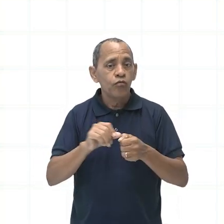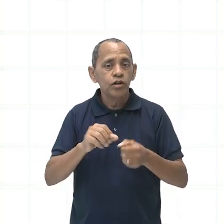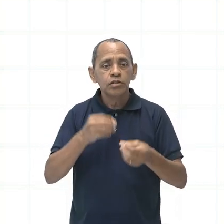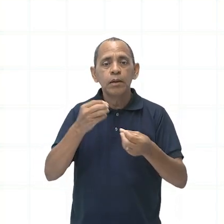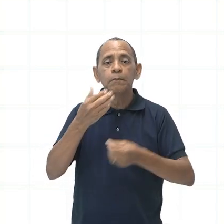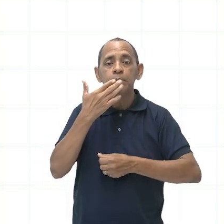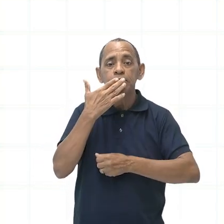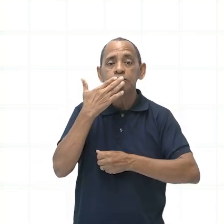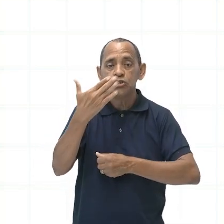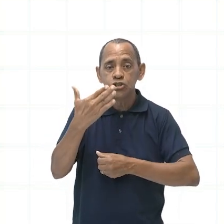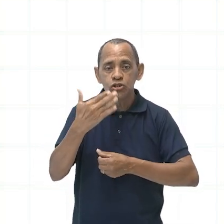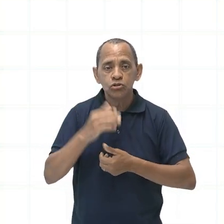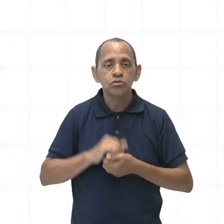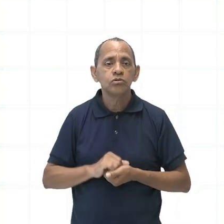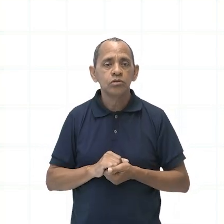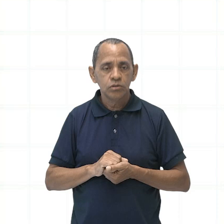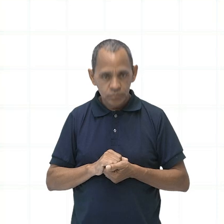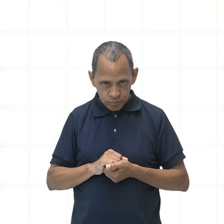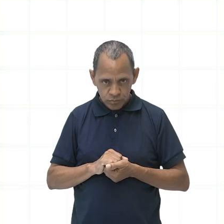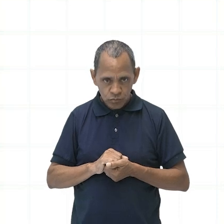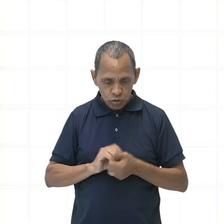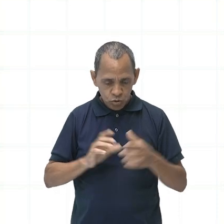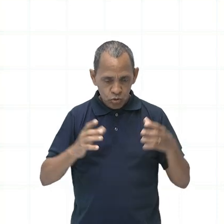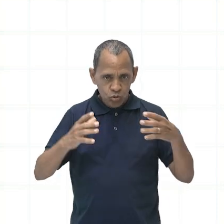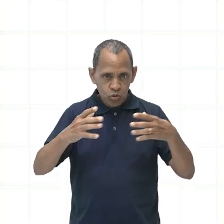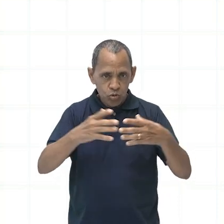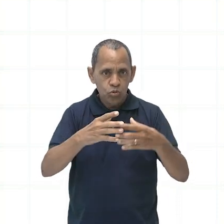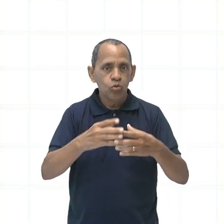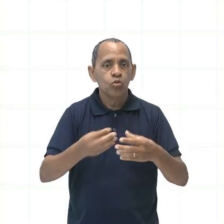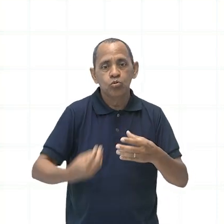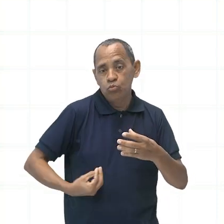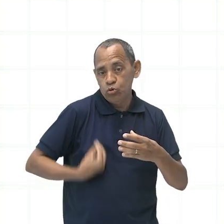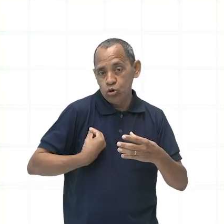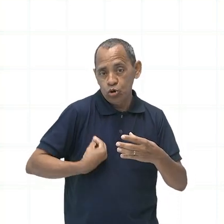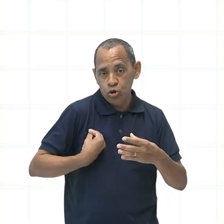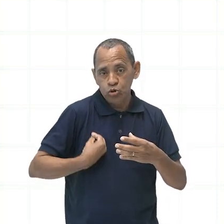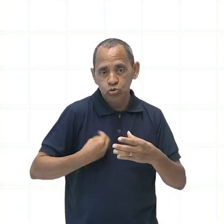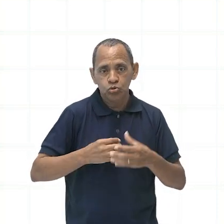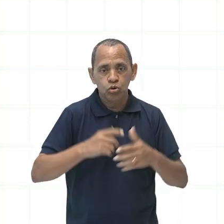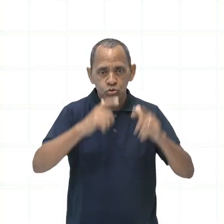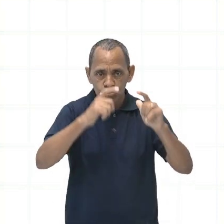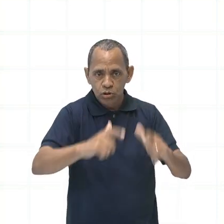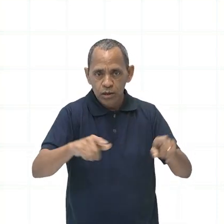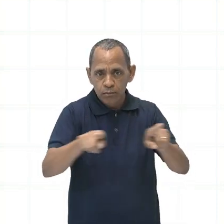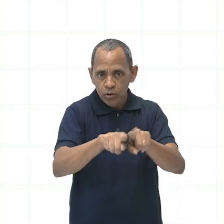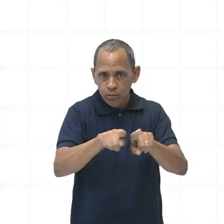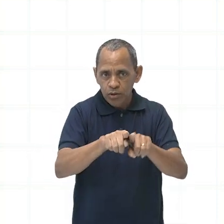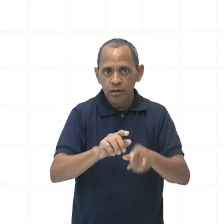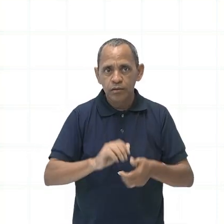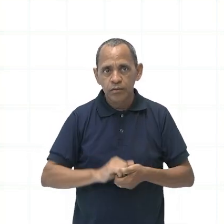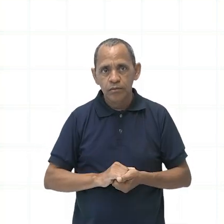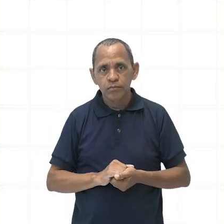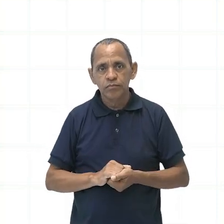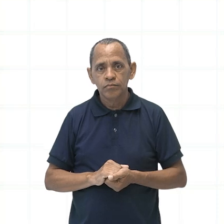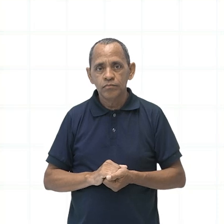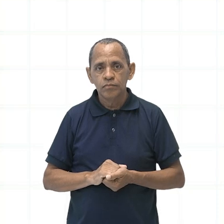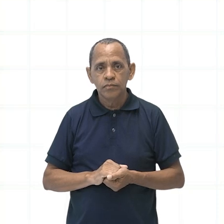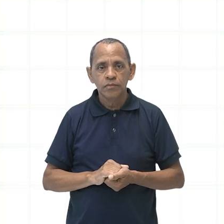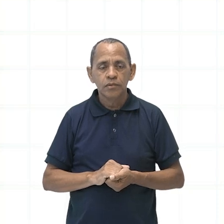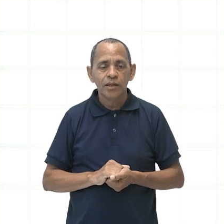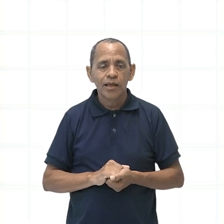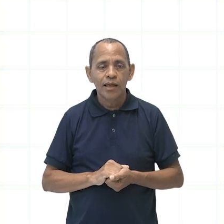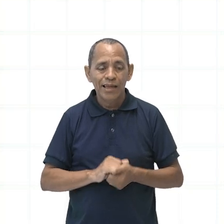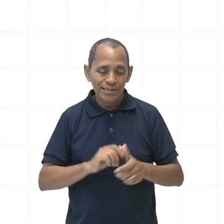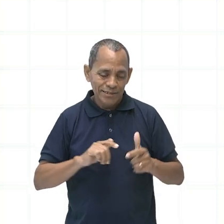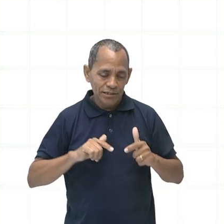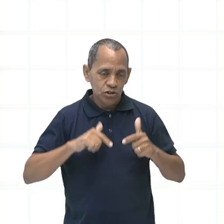foi solicitado pela associação de moradores. Isto aqui é uma oração, é um período composto? Sim,